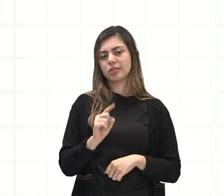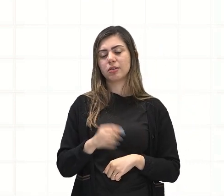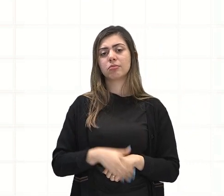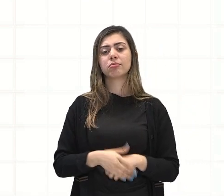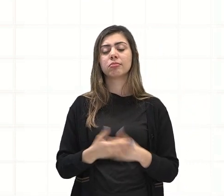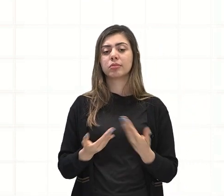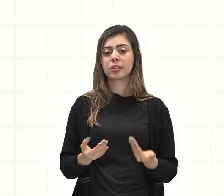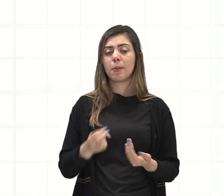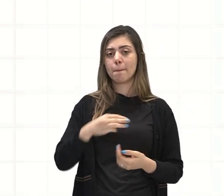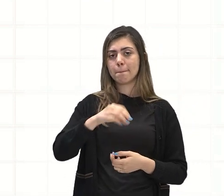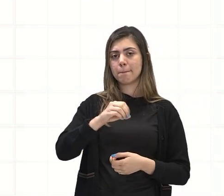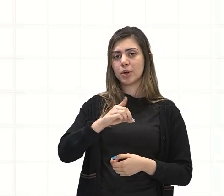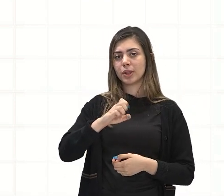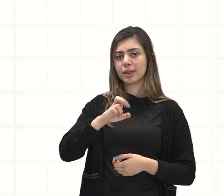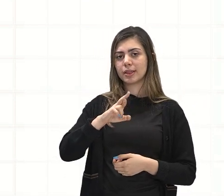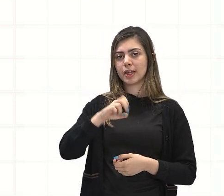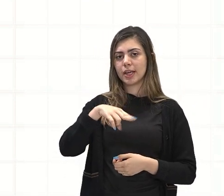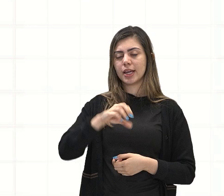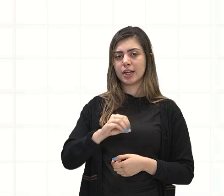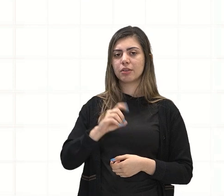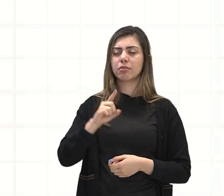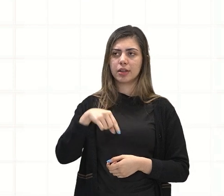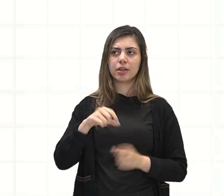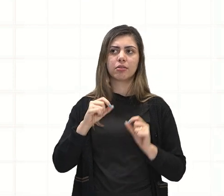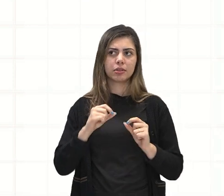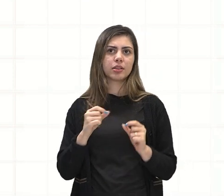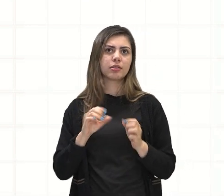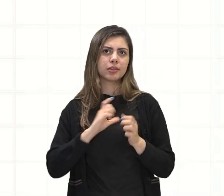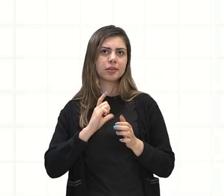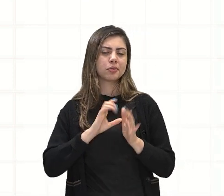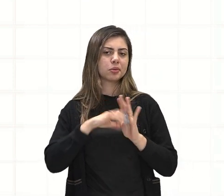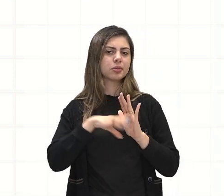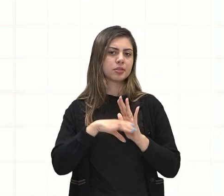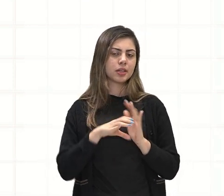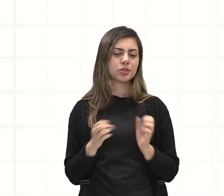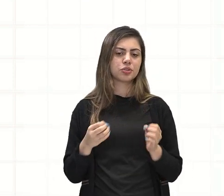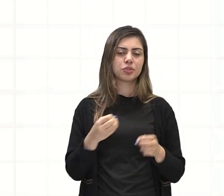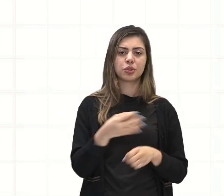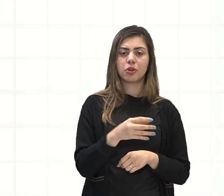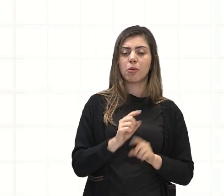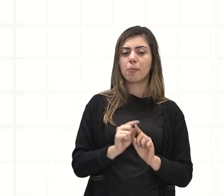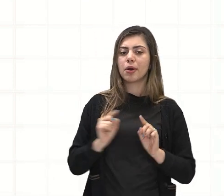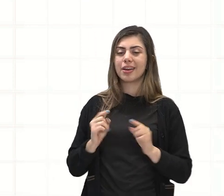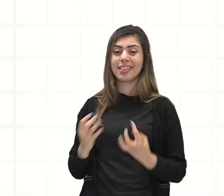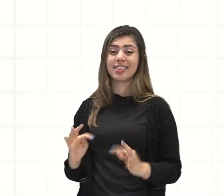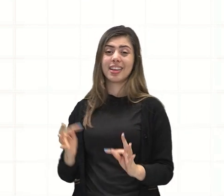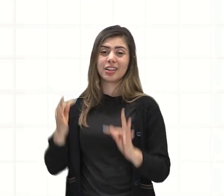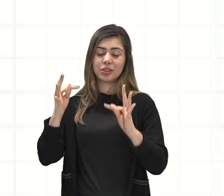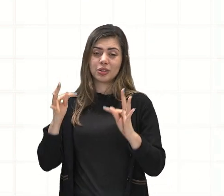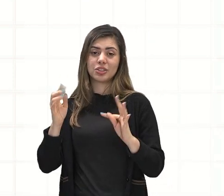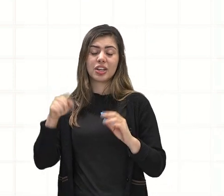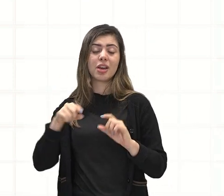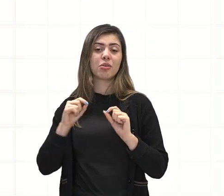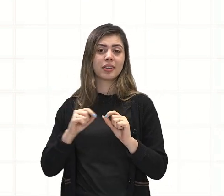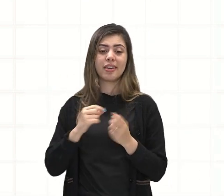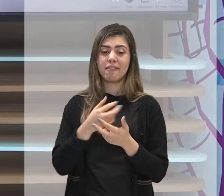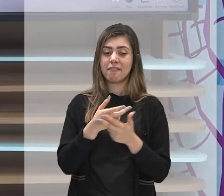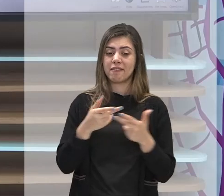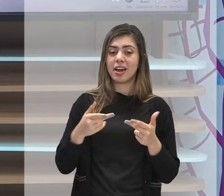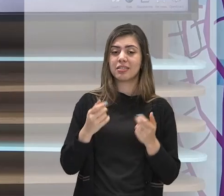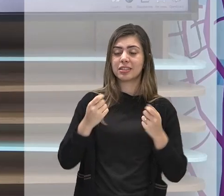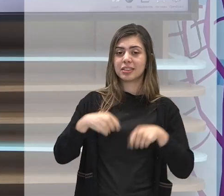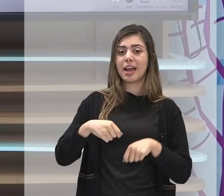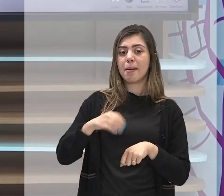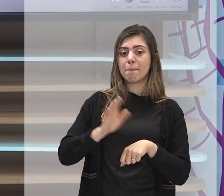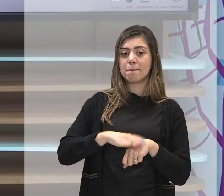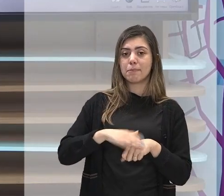conceito também de período de historicidade. Mas tecnologia é toda a forma de produção humana utilizada